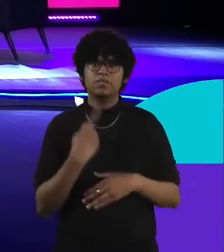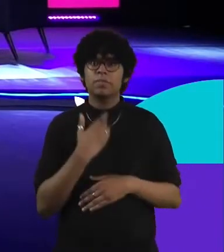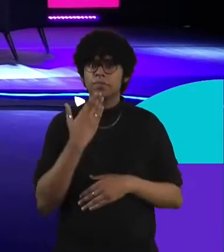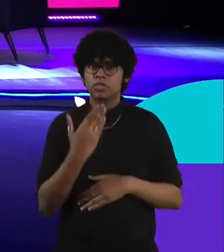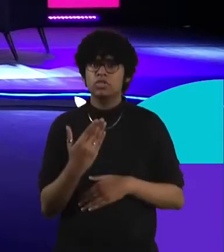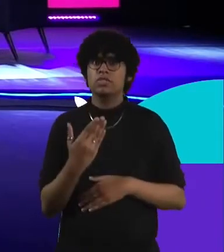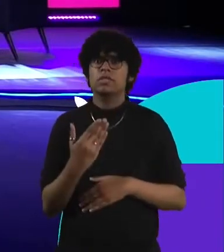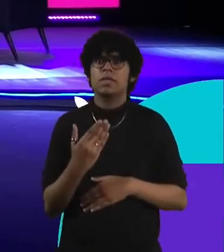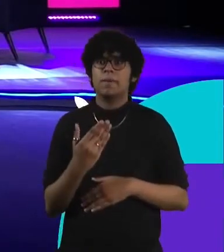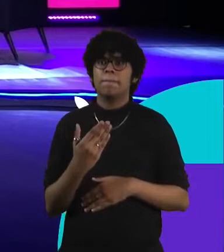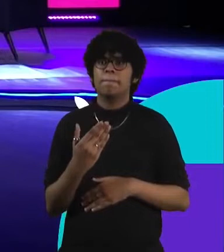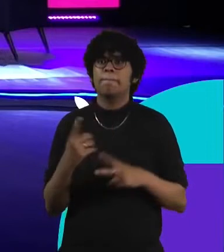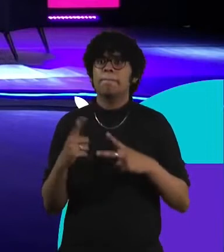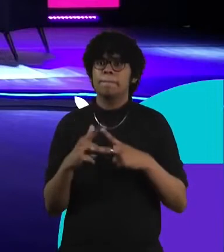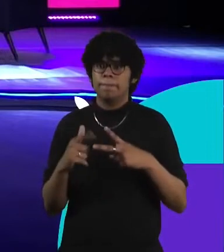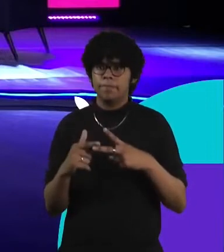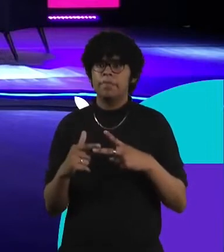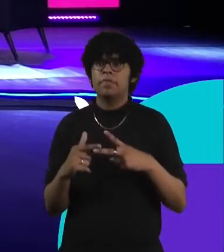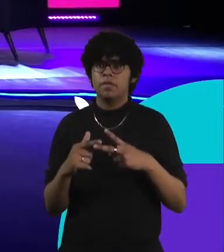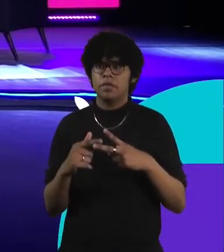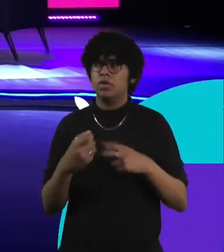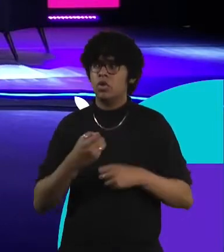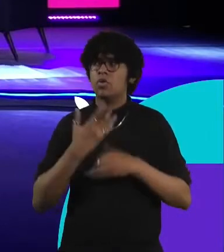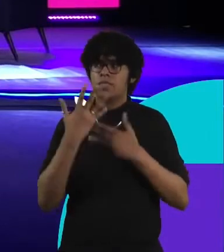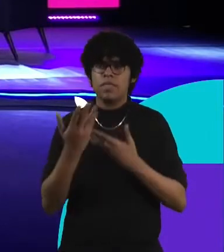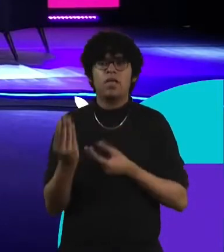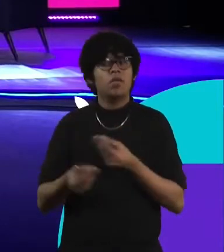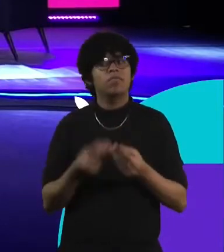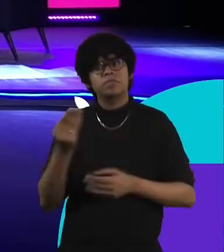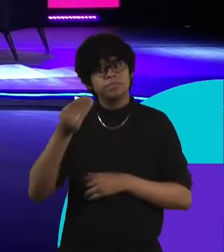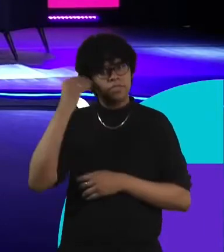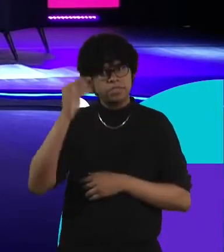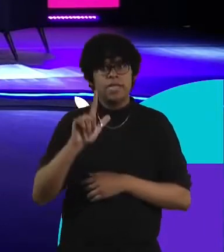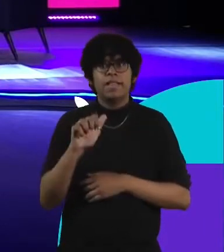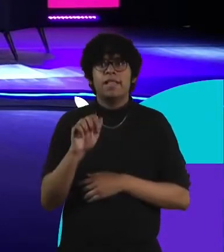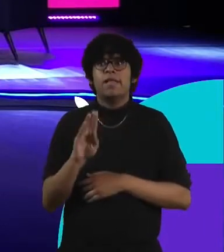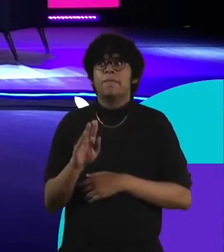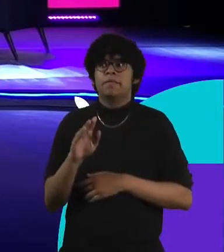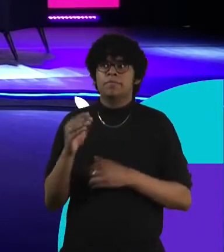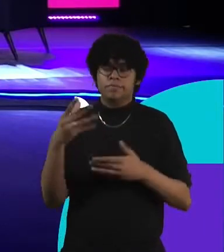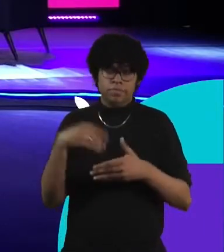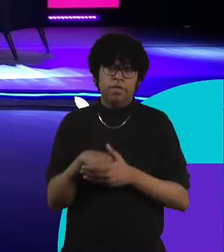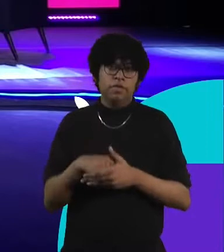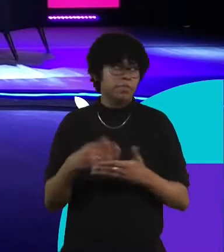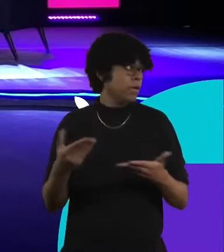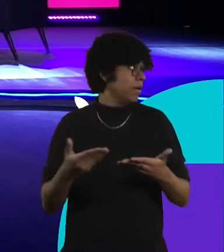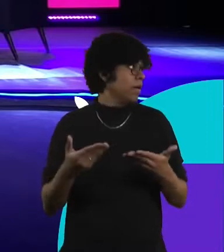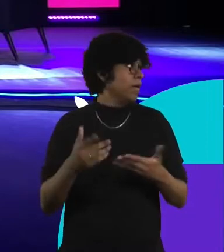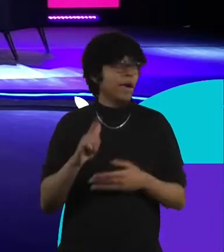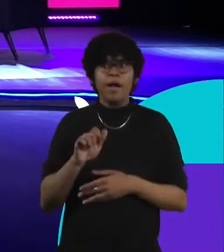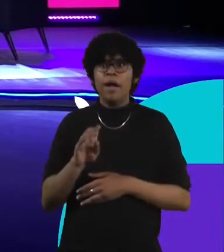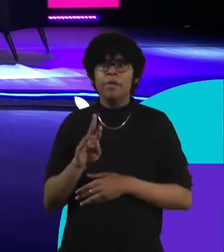para o Eduardo contarem um pouco para a gente como foi a experiência deles no laboratório desse ano. Tá? Eu vejo que o Gabriel voltou na